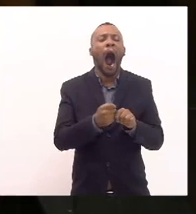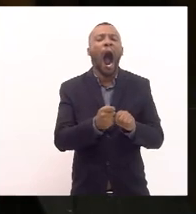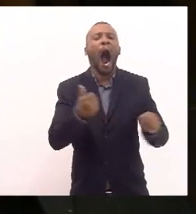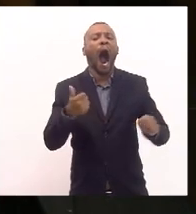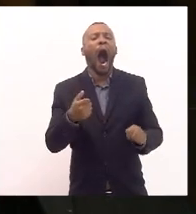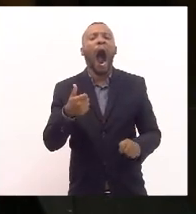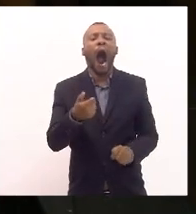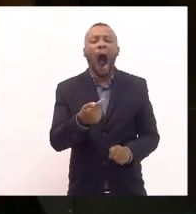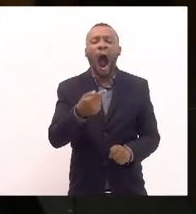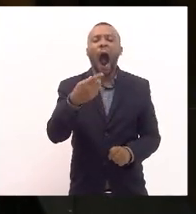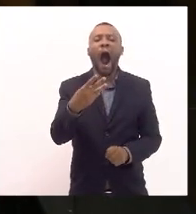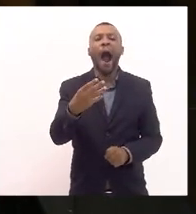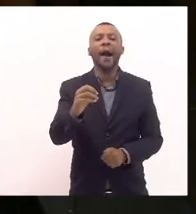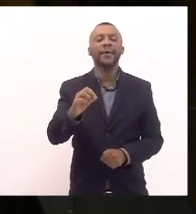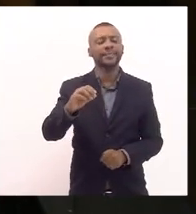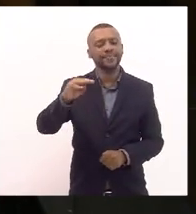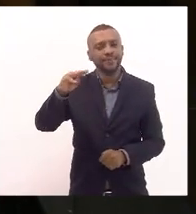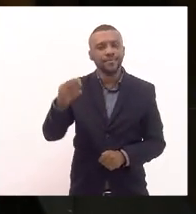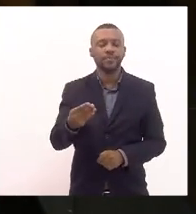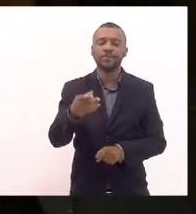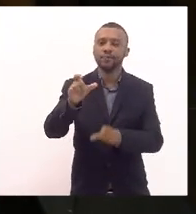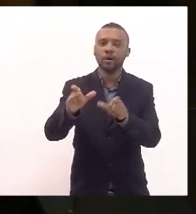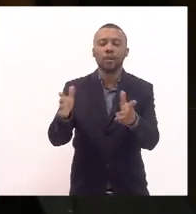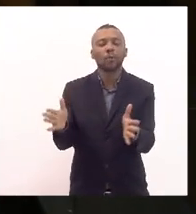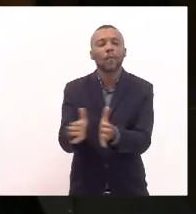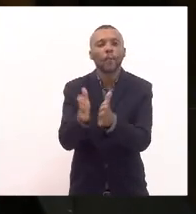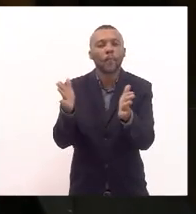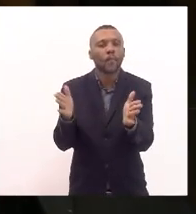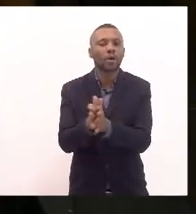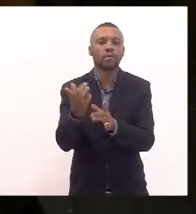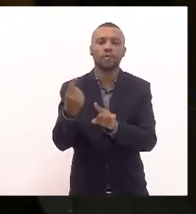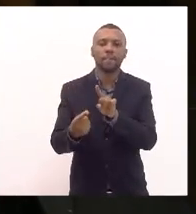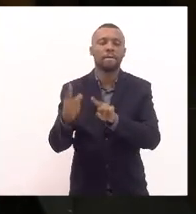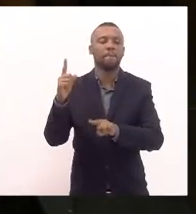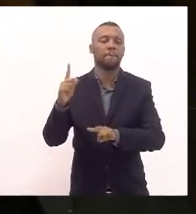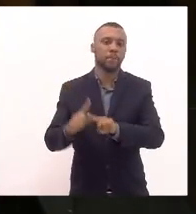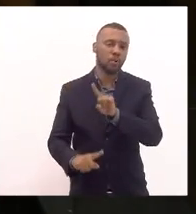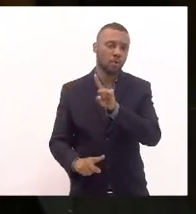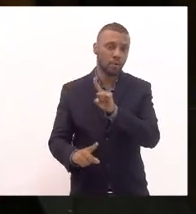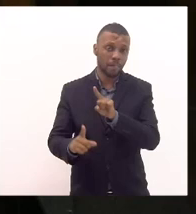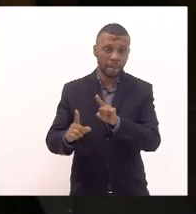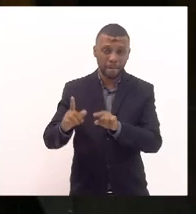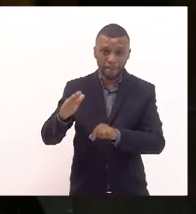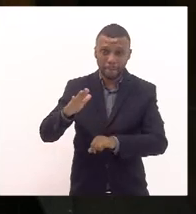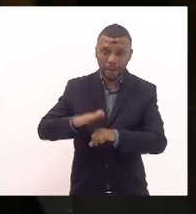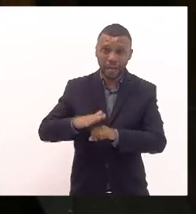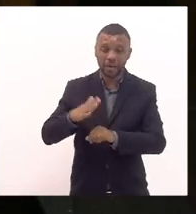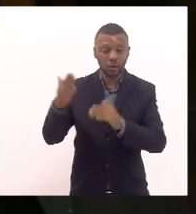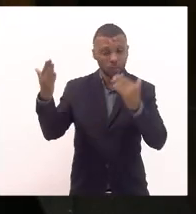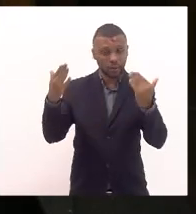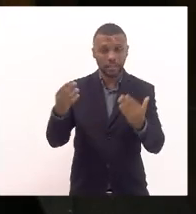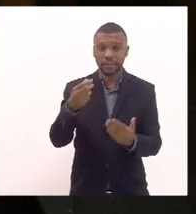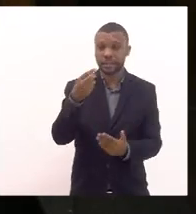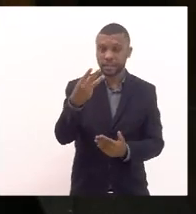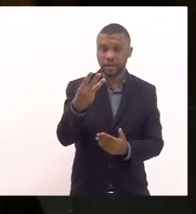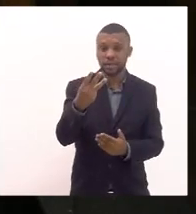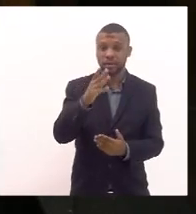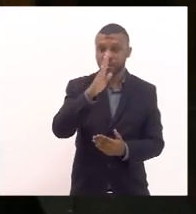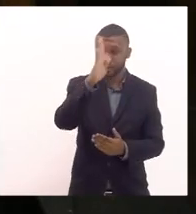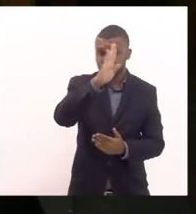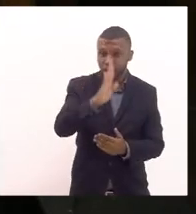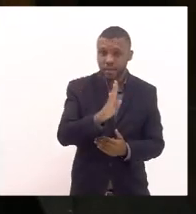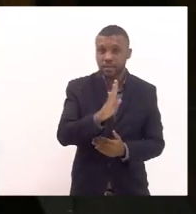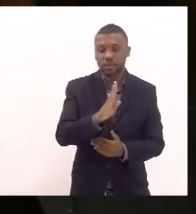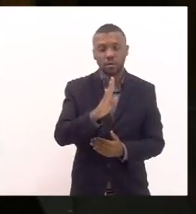740 milhões de pessoas da pobreza Tirou mais de três de brasileiros da pobreza numericamente falando